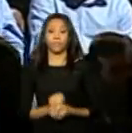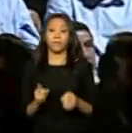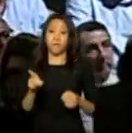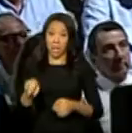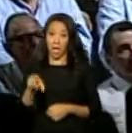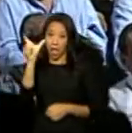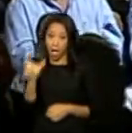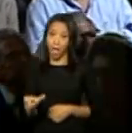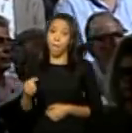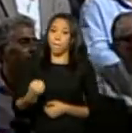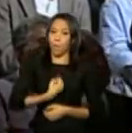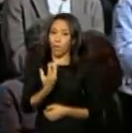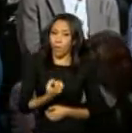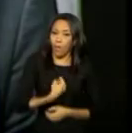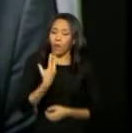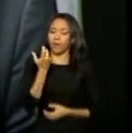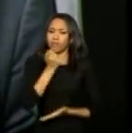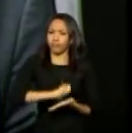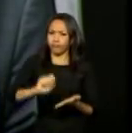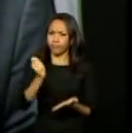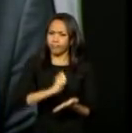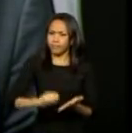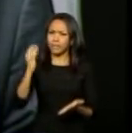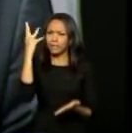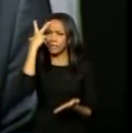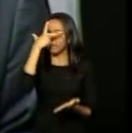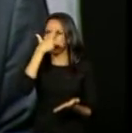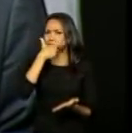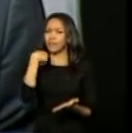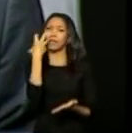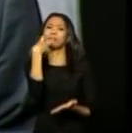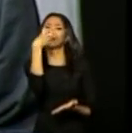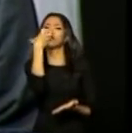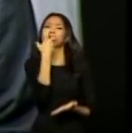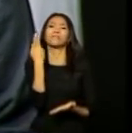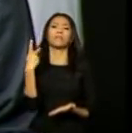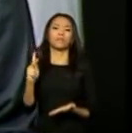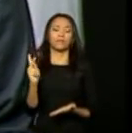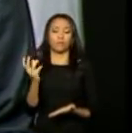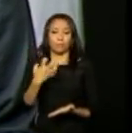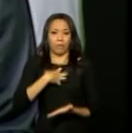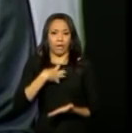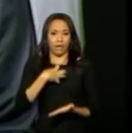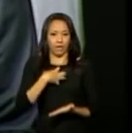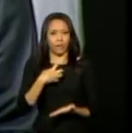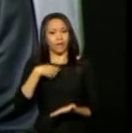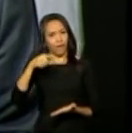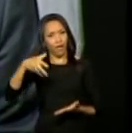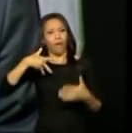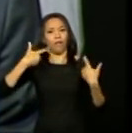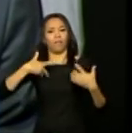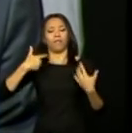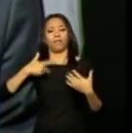Poeta, autor de uma das letras mais bonitas da nova canção baiana, que é a Alegria da Cidade.